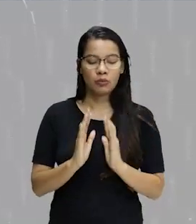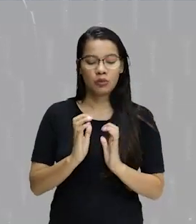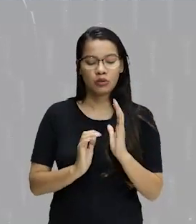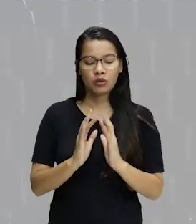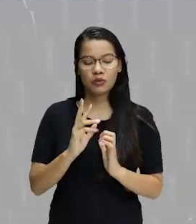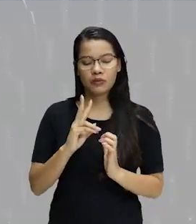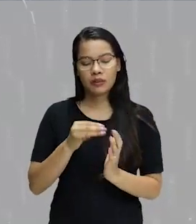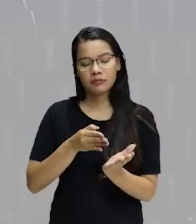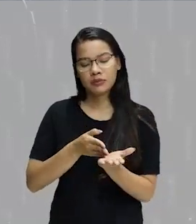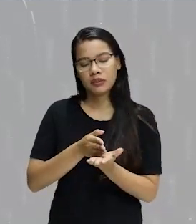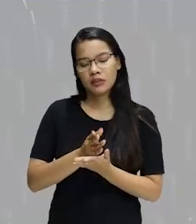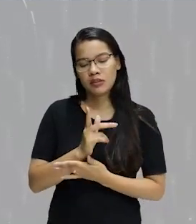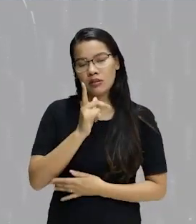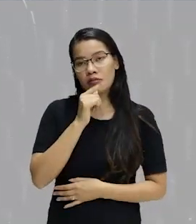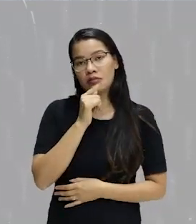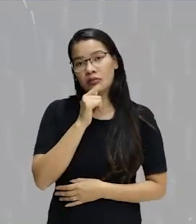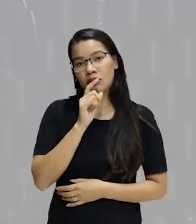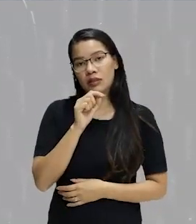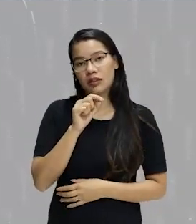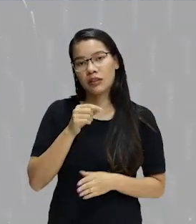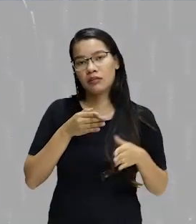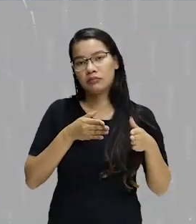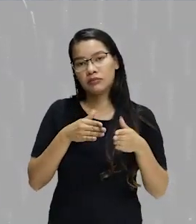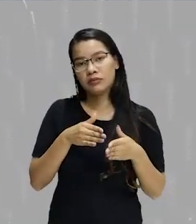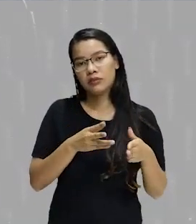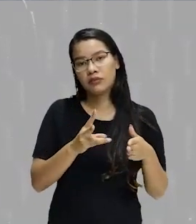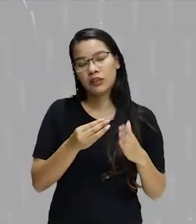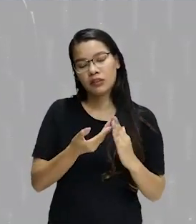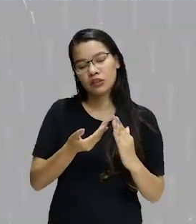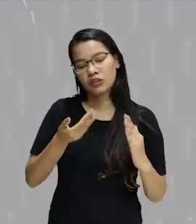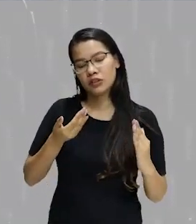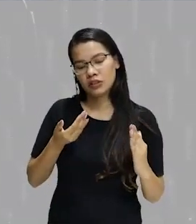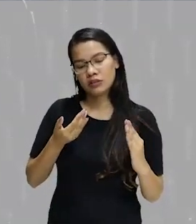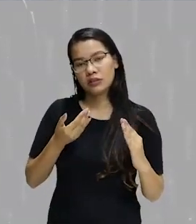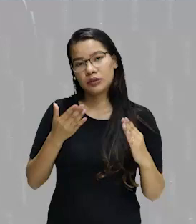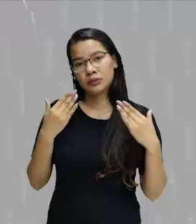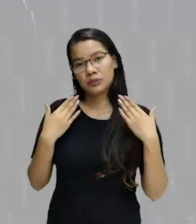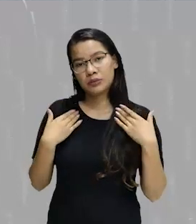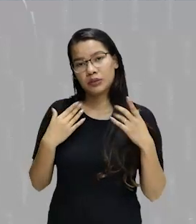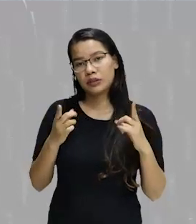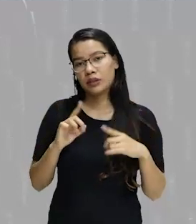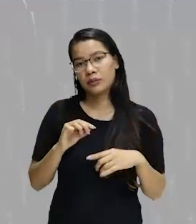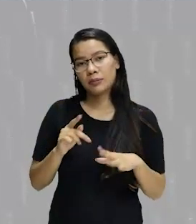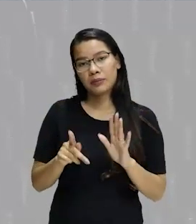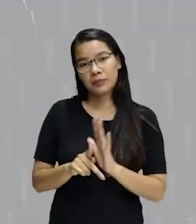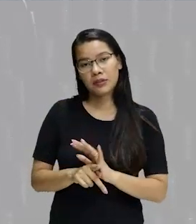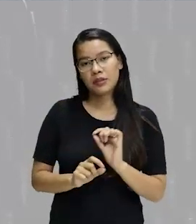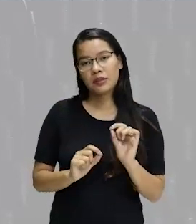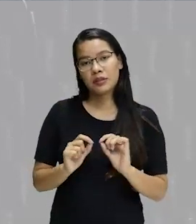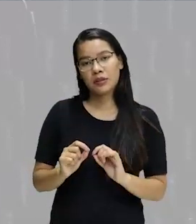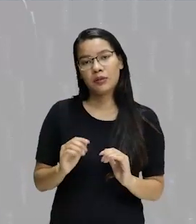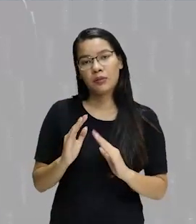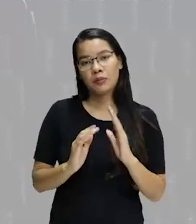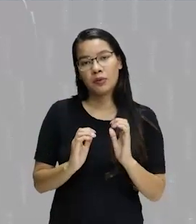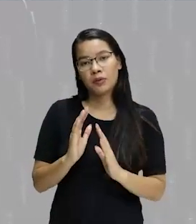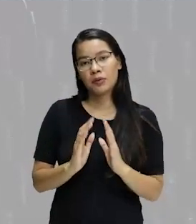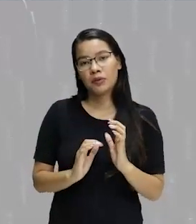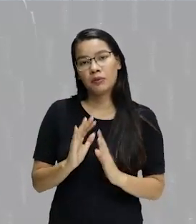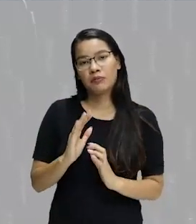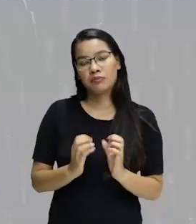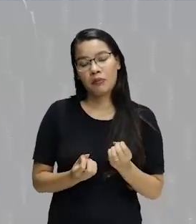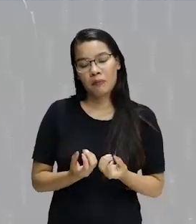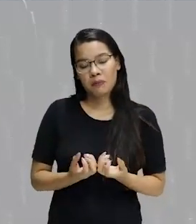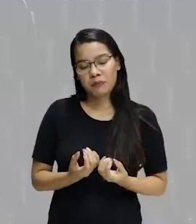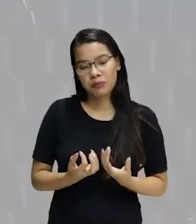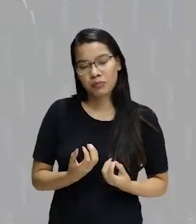líquido que vai retirar um pouco desse calor, né, para não permitir que esse motor